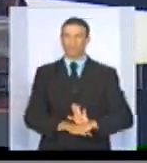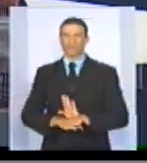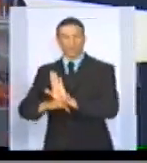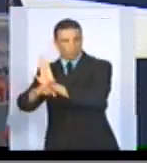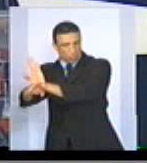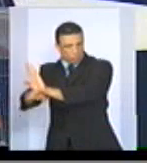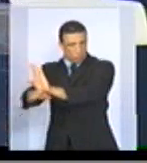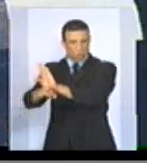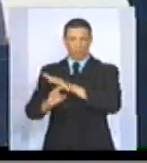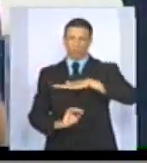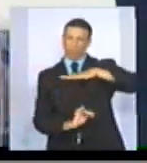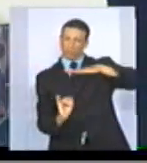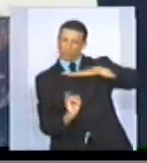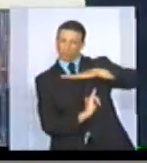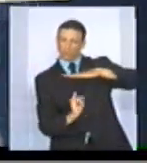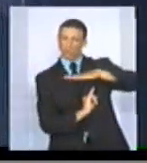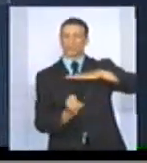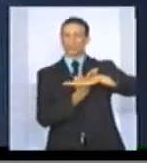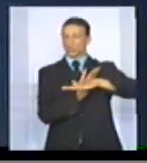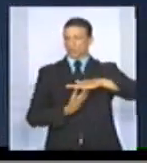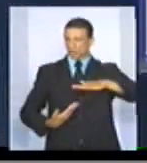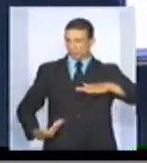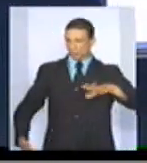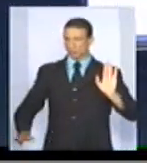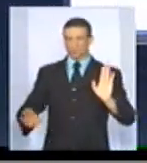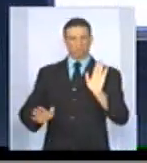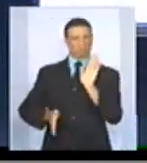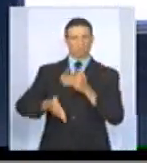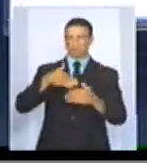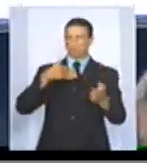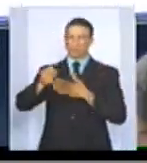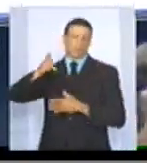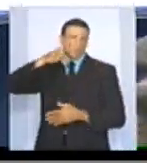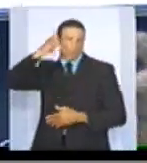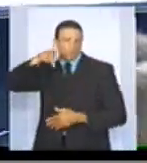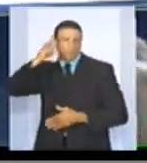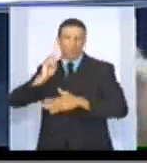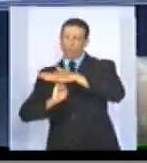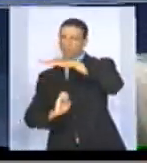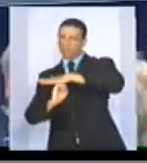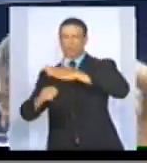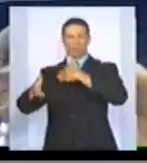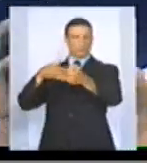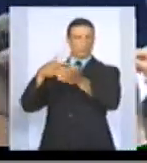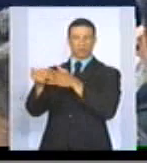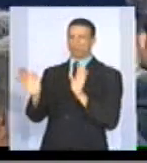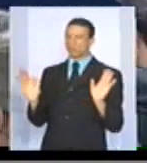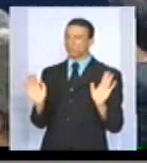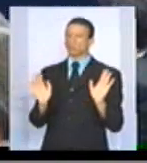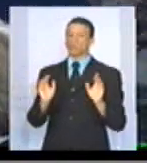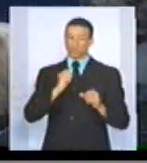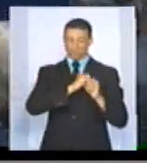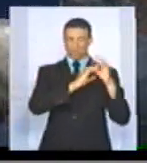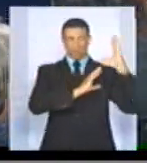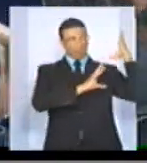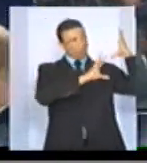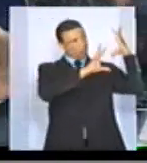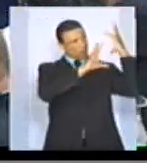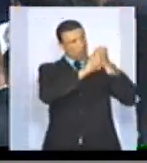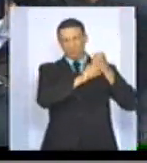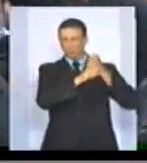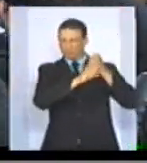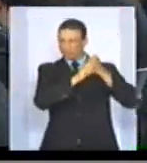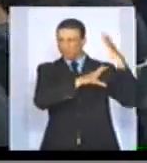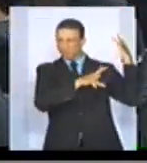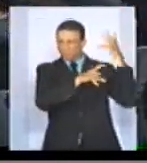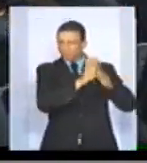não governamental, portanto, independente de partidos políticos e empresas, que completou, no ano passado, 25 anos de atuação e